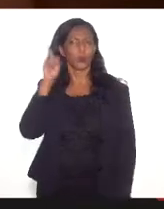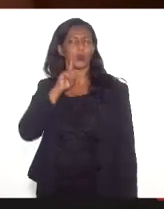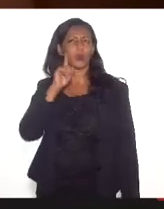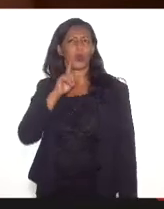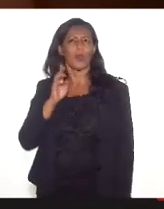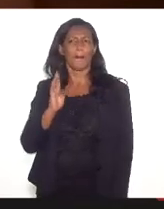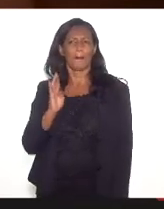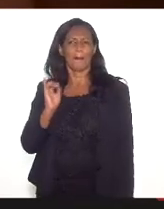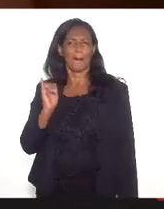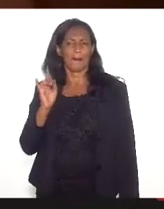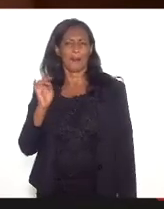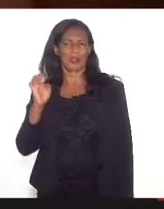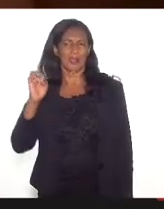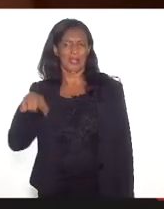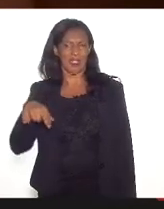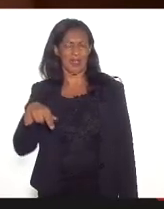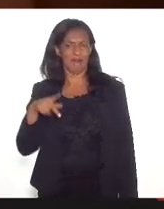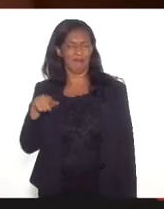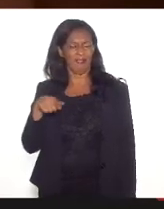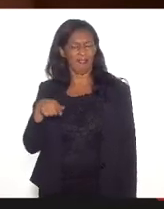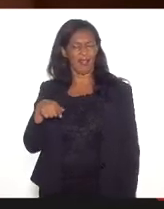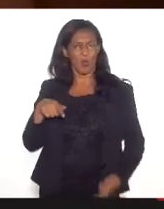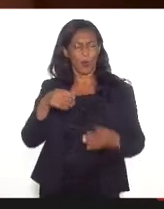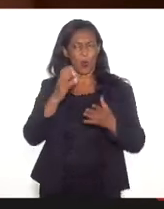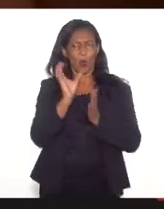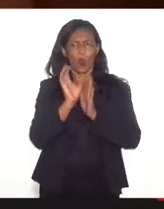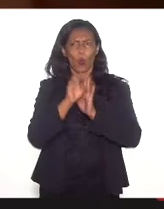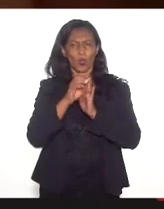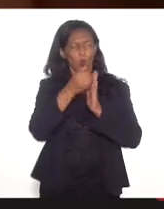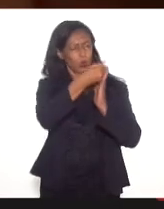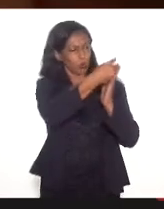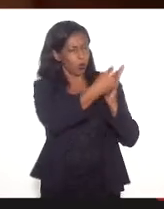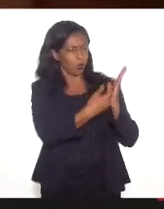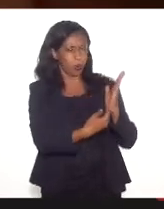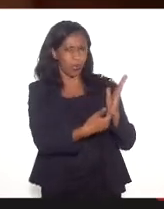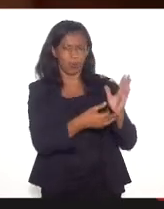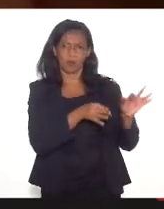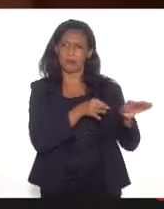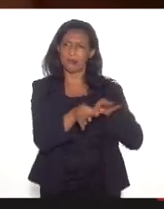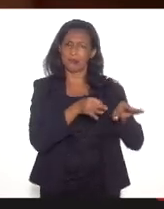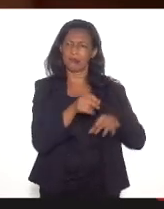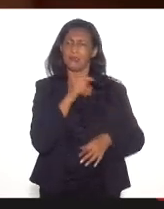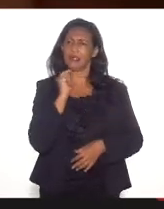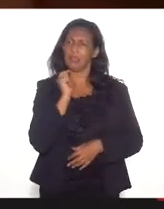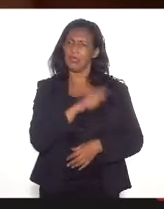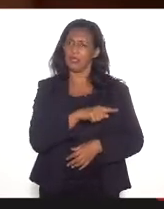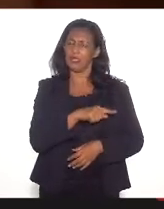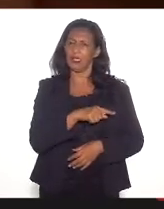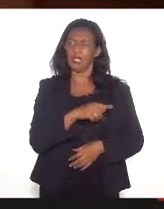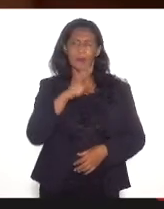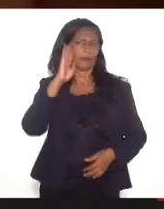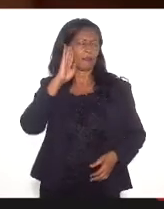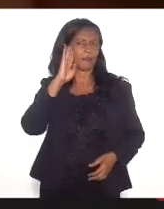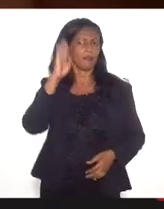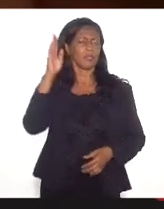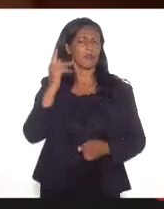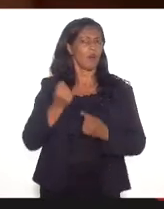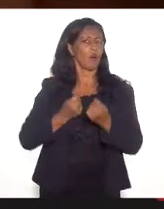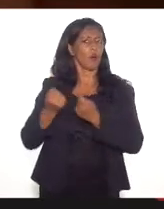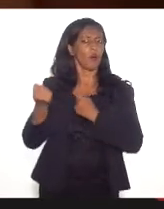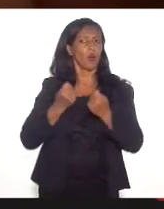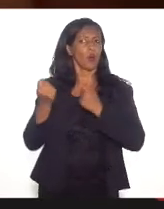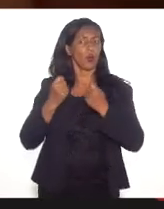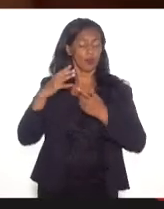plano. É muito emblemático, não só pelo conteúdo do plano, Flávia, mas porque ele provém da principal economia